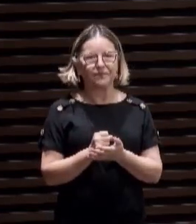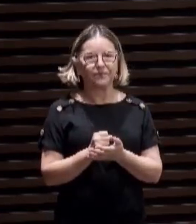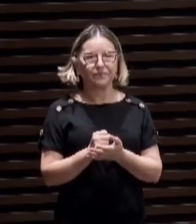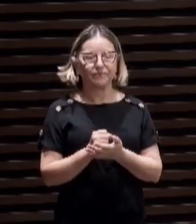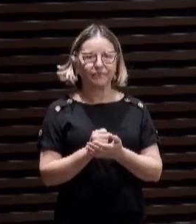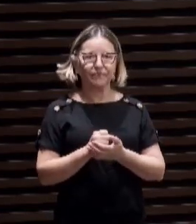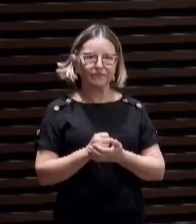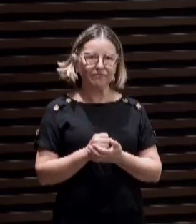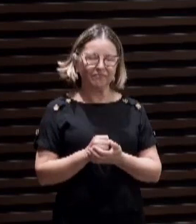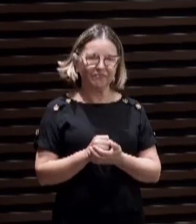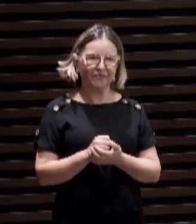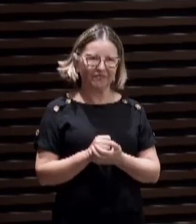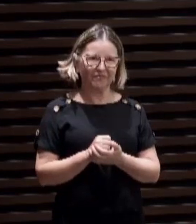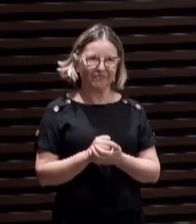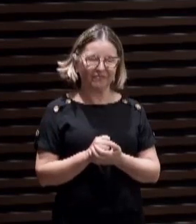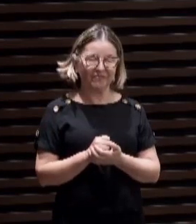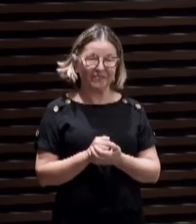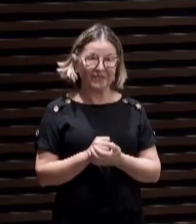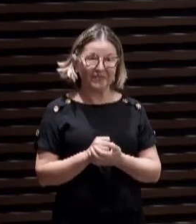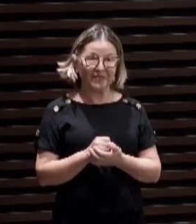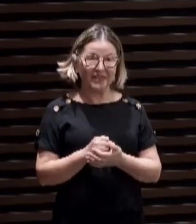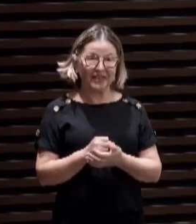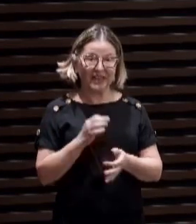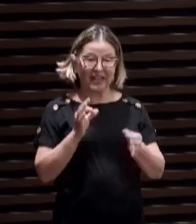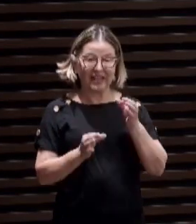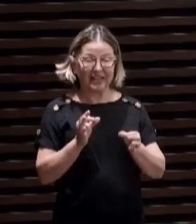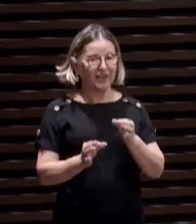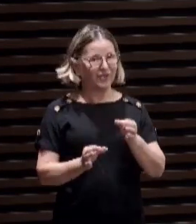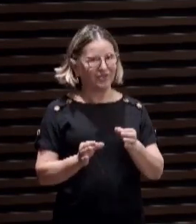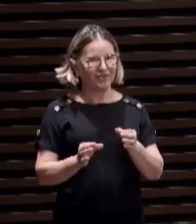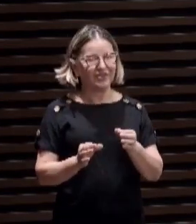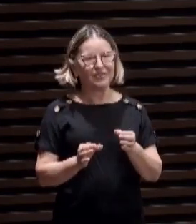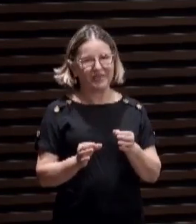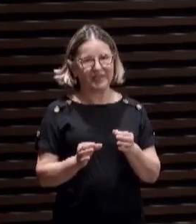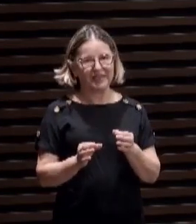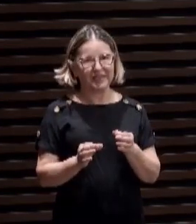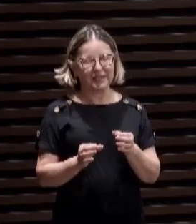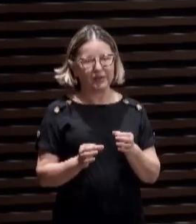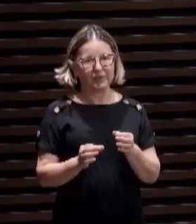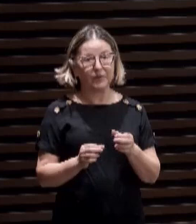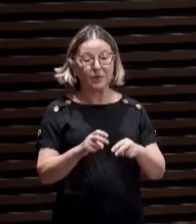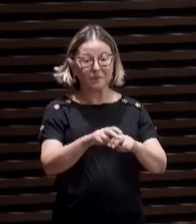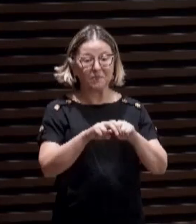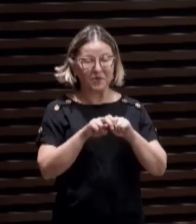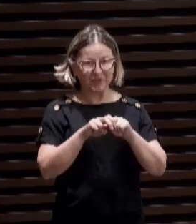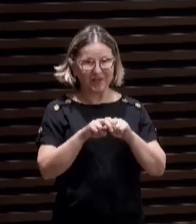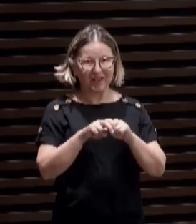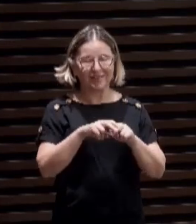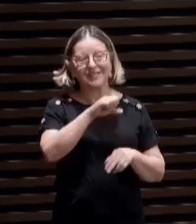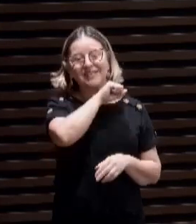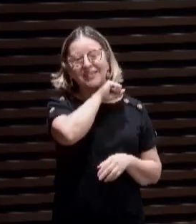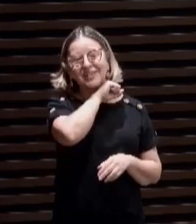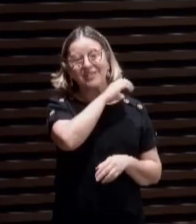A justificação é resultado única e exclusivamente dos méritos de Cristo, pois foi Ele